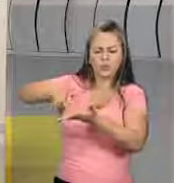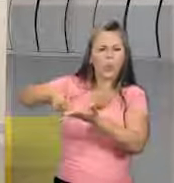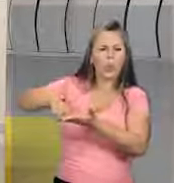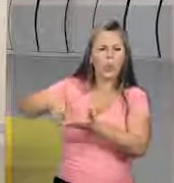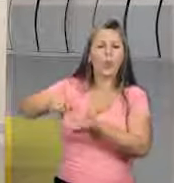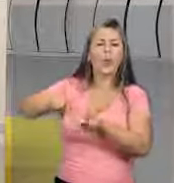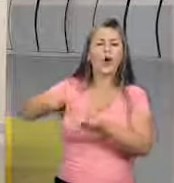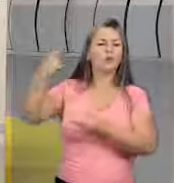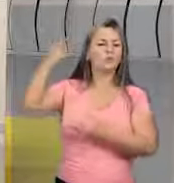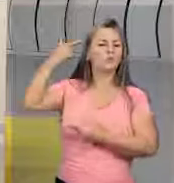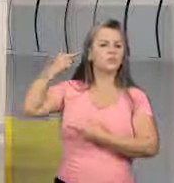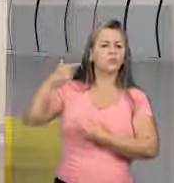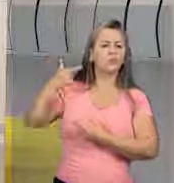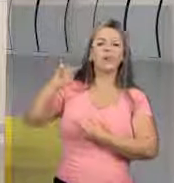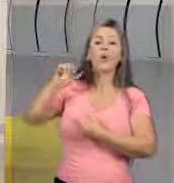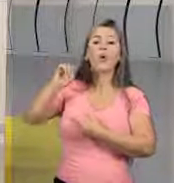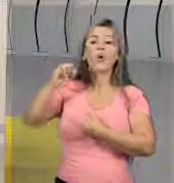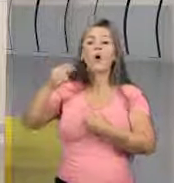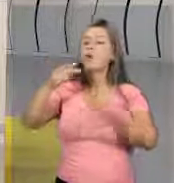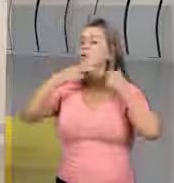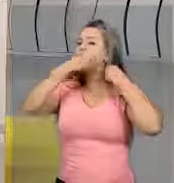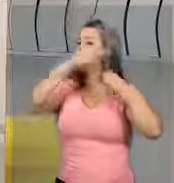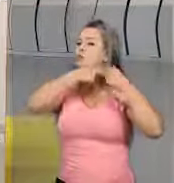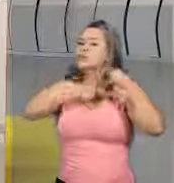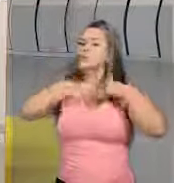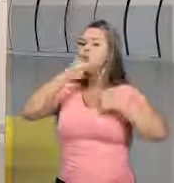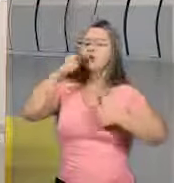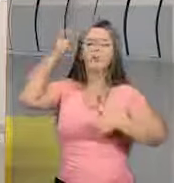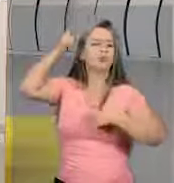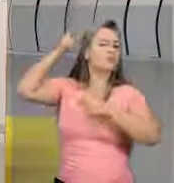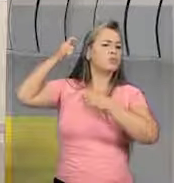eletrônicos vão funcionar.